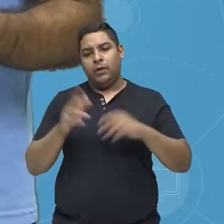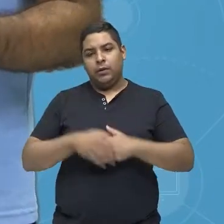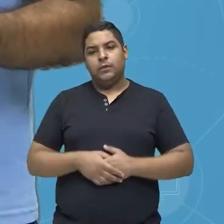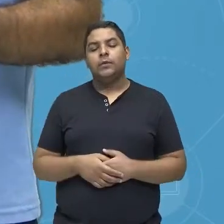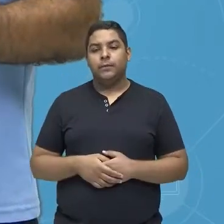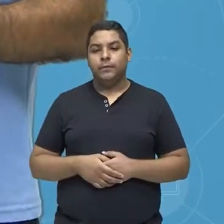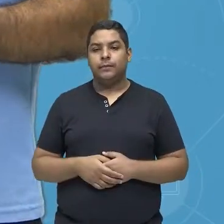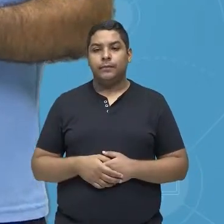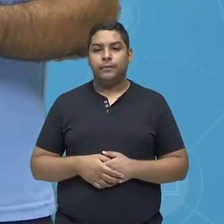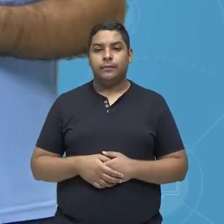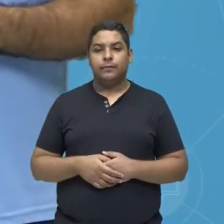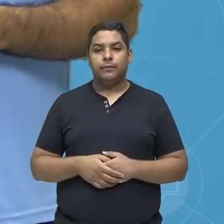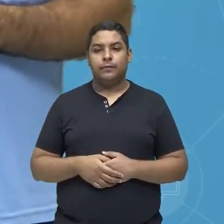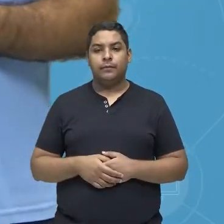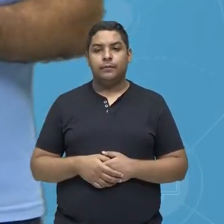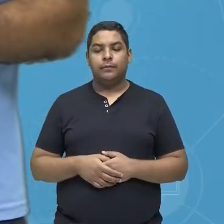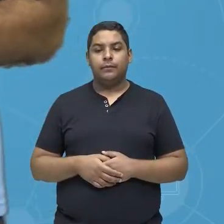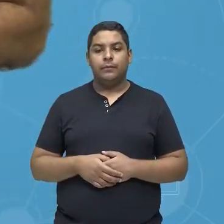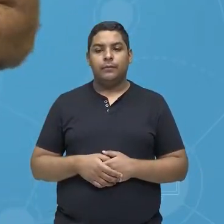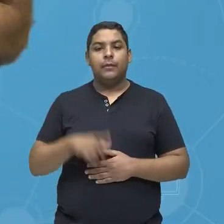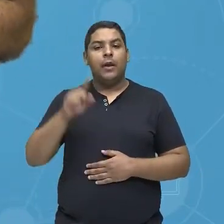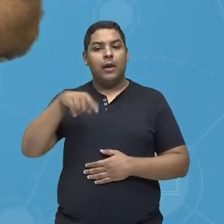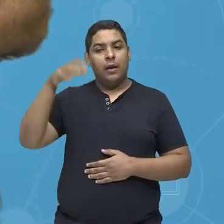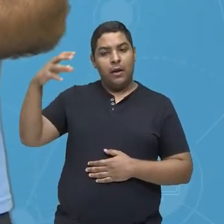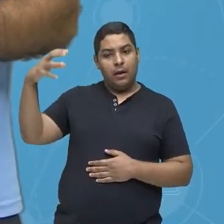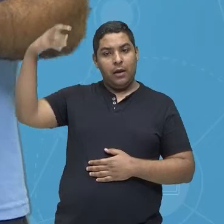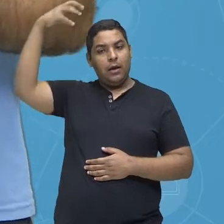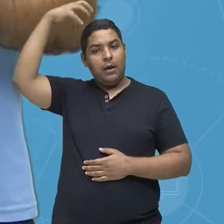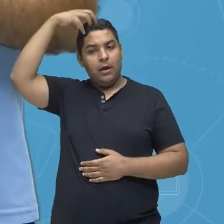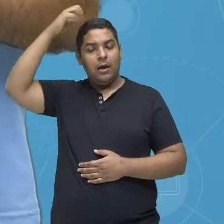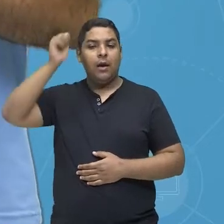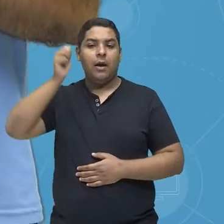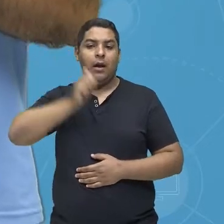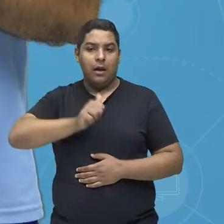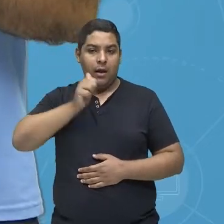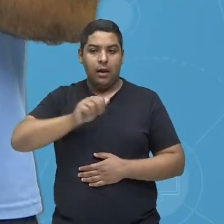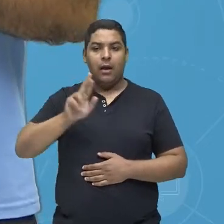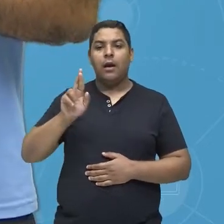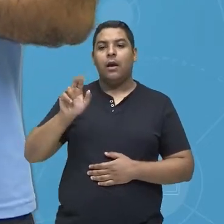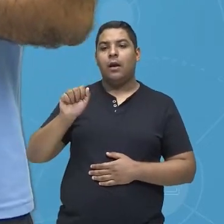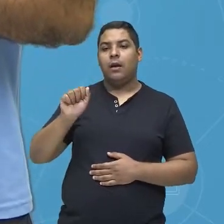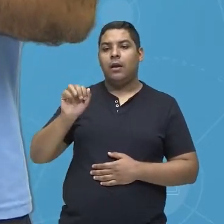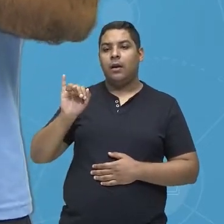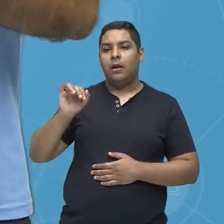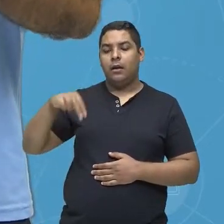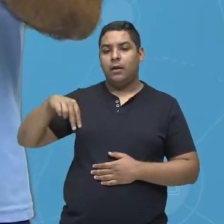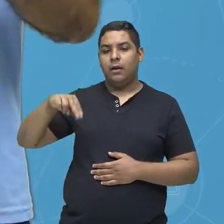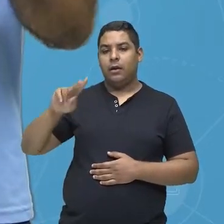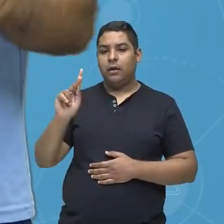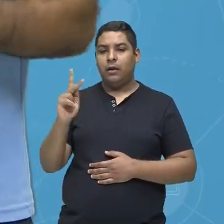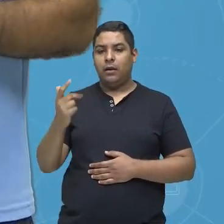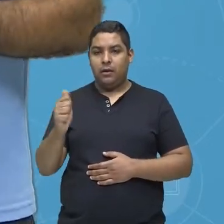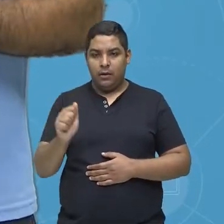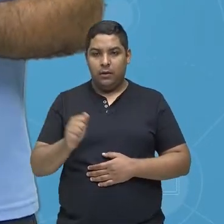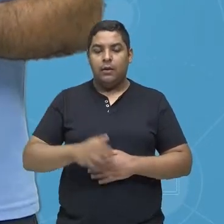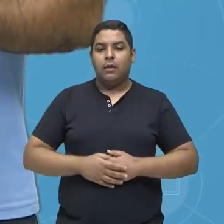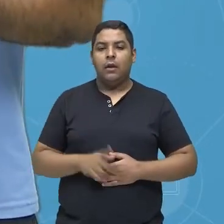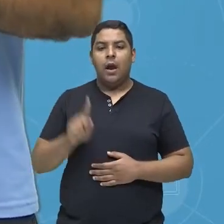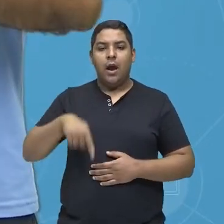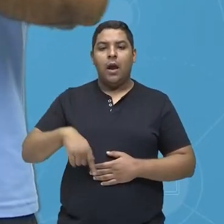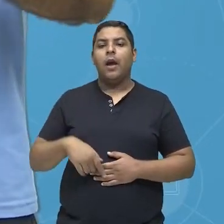geralmente se chama de rainha. Então a rainha, ela tem uma movimentação mais poderosa, ela